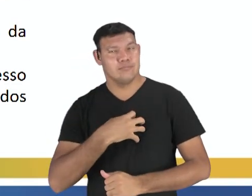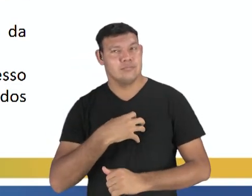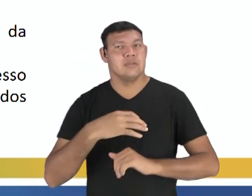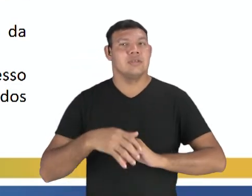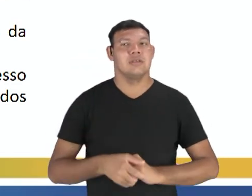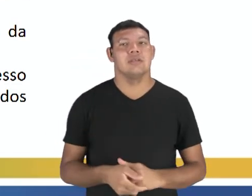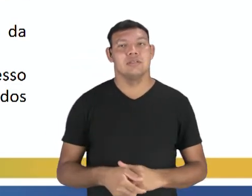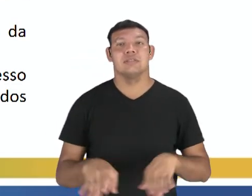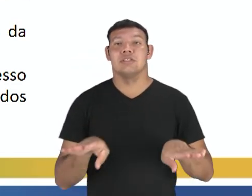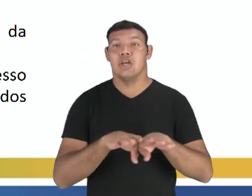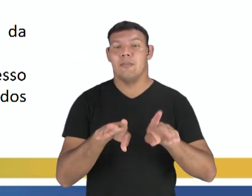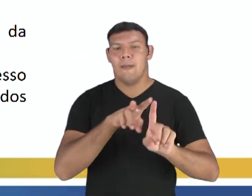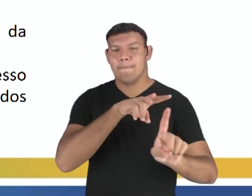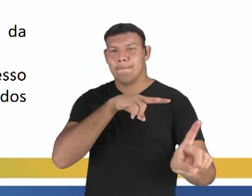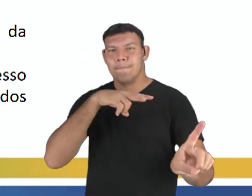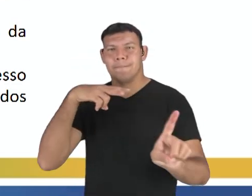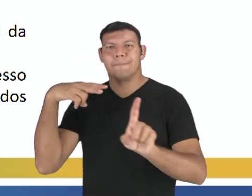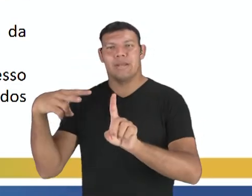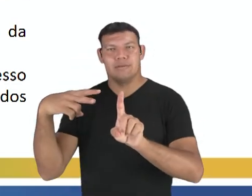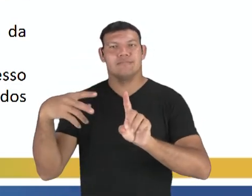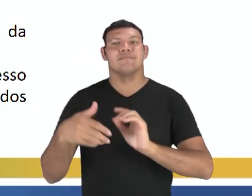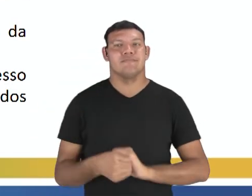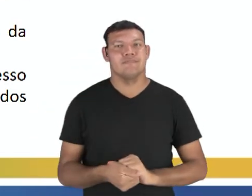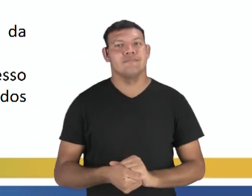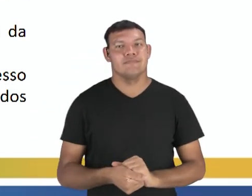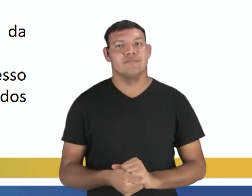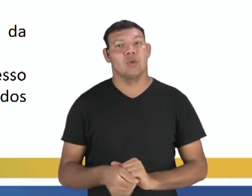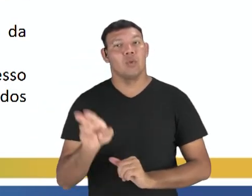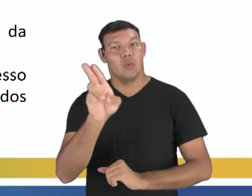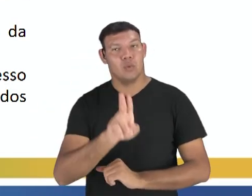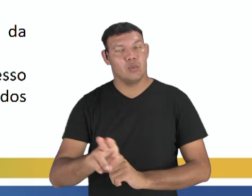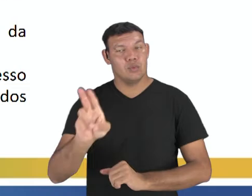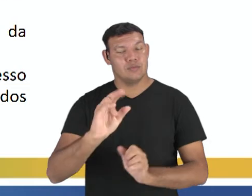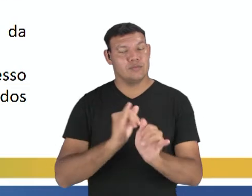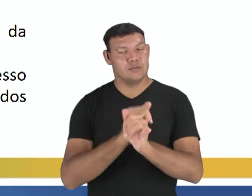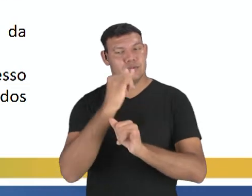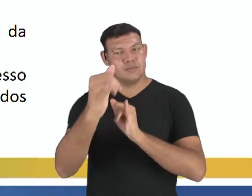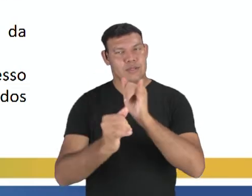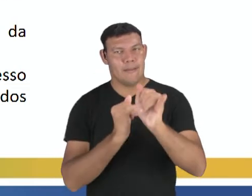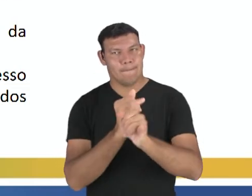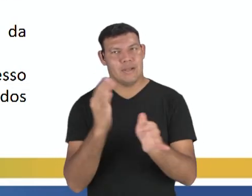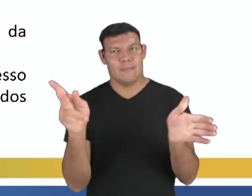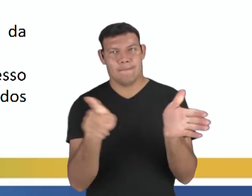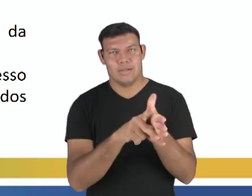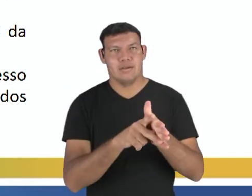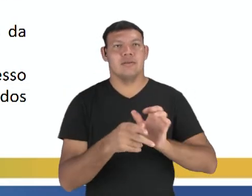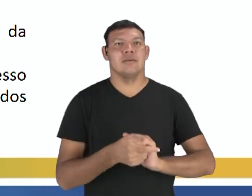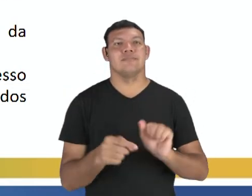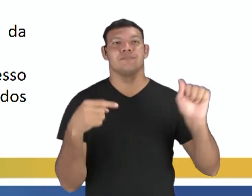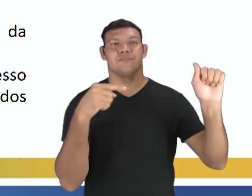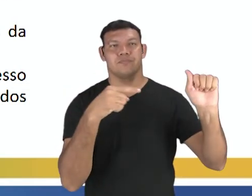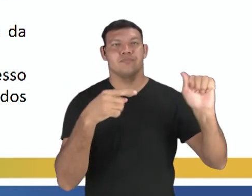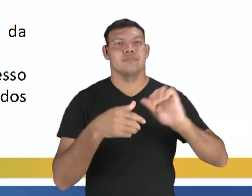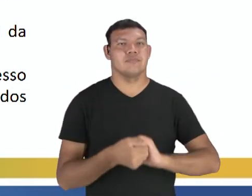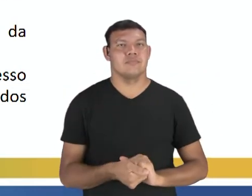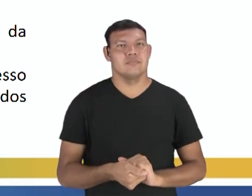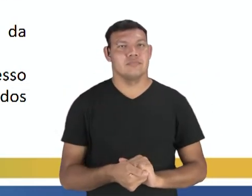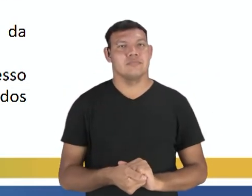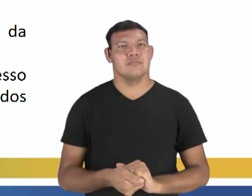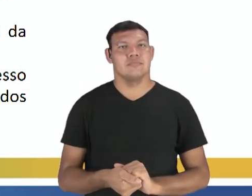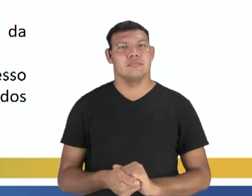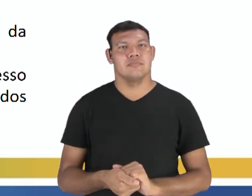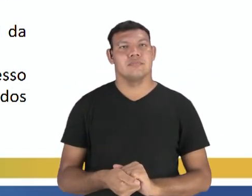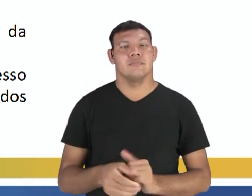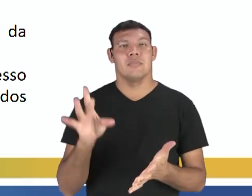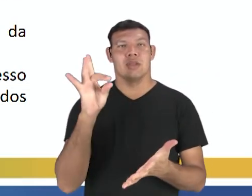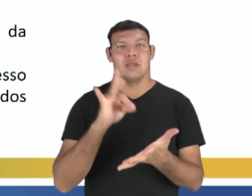do autor, o ponto de vista dele com relação ao uso da internet. Temos ali na letra A.